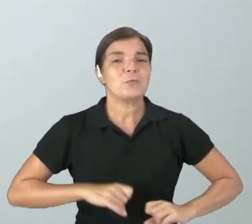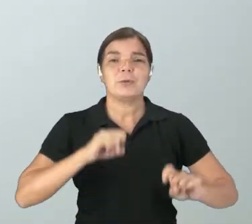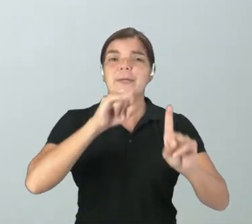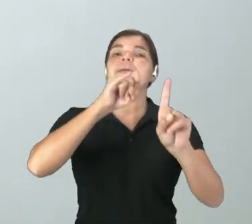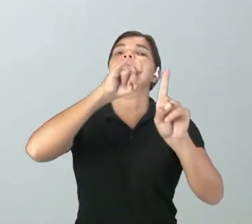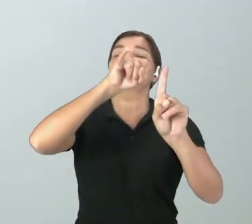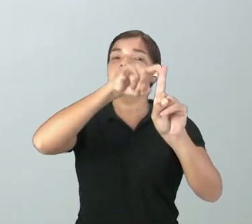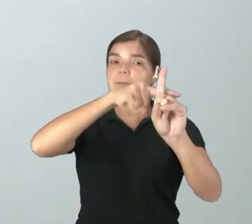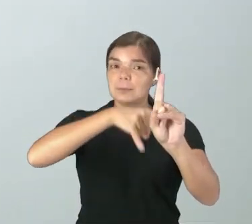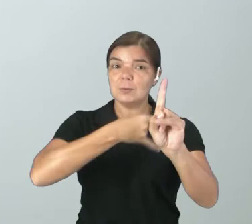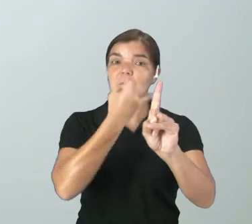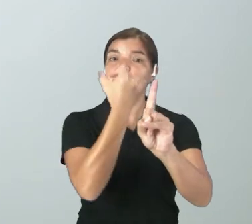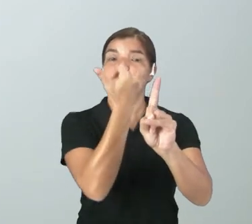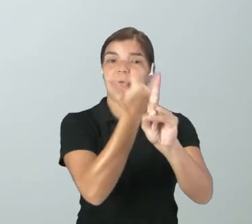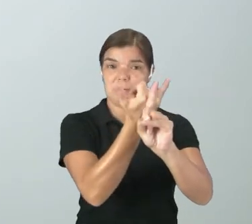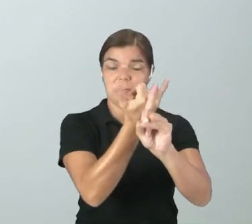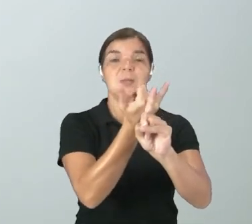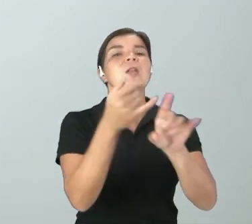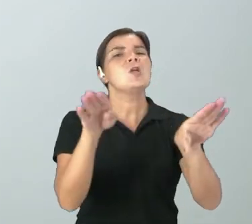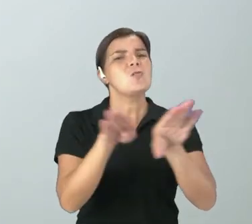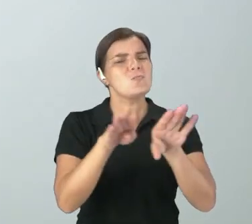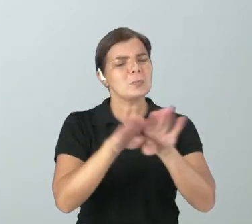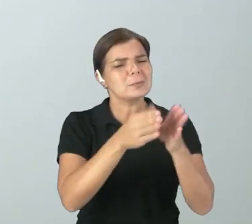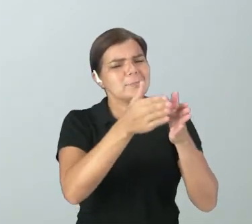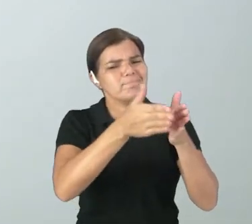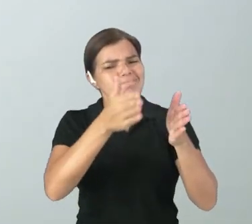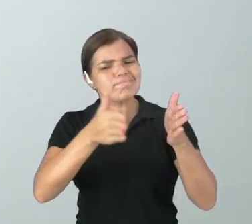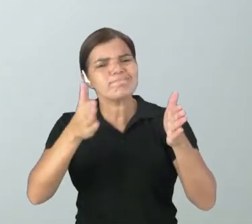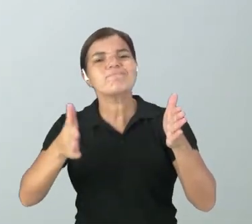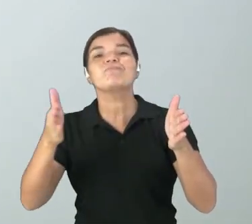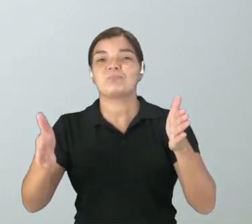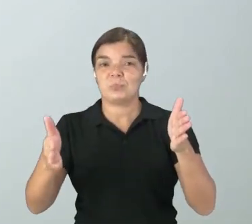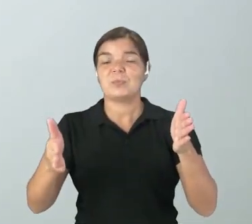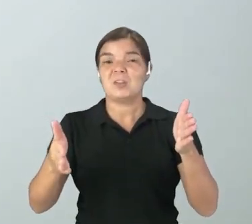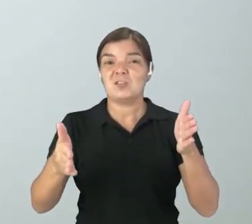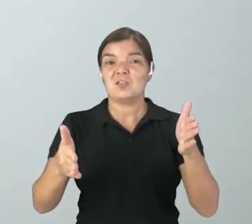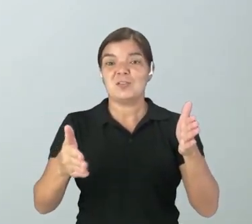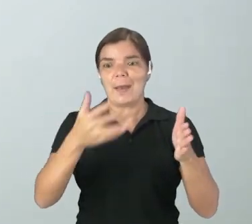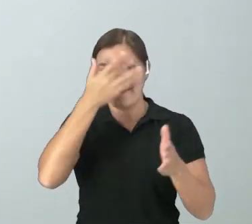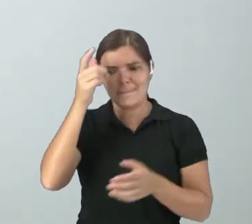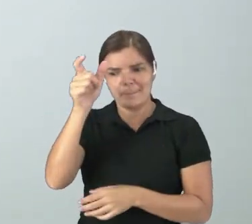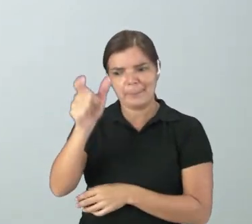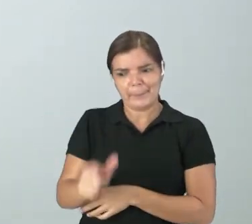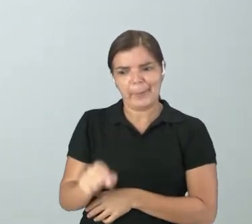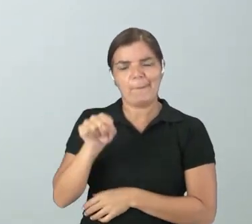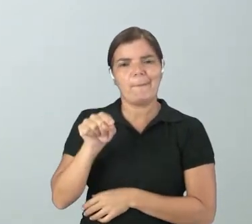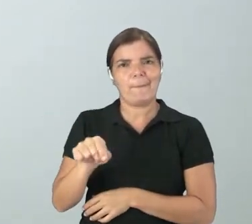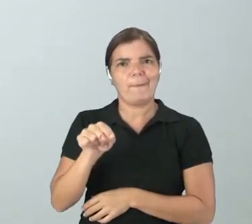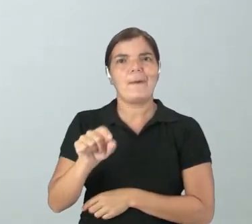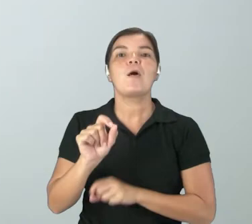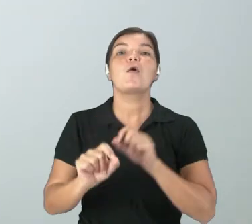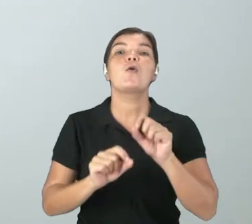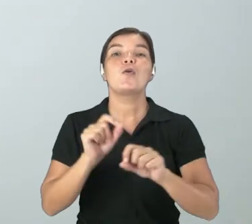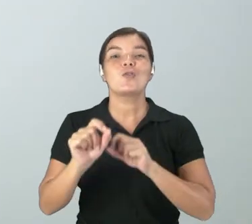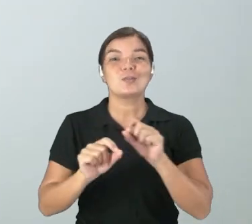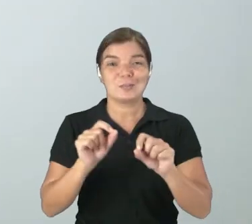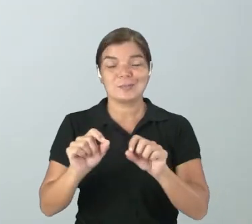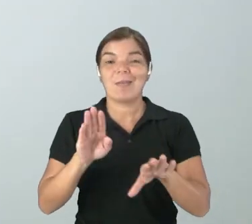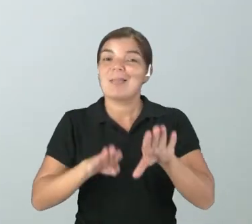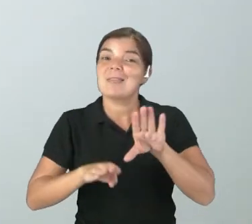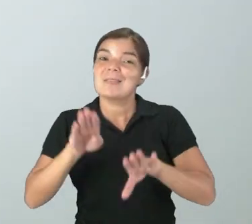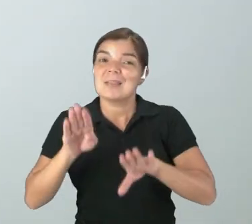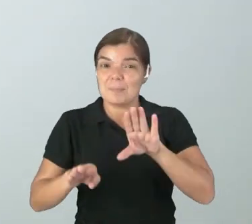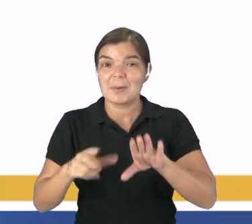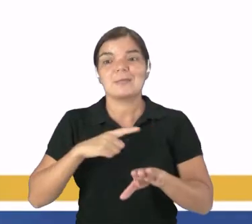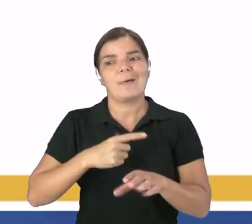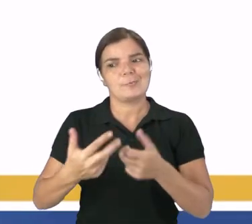na escola. Então, nesse sistema capitalista, a gente passa por esse processo de estereótipo, em que o sujeito, ele é